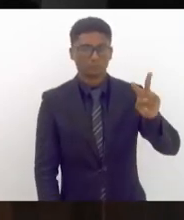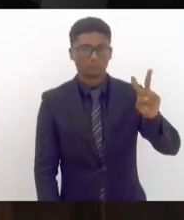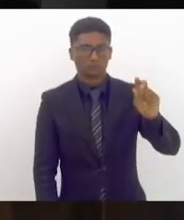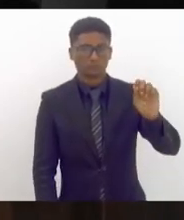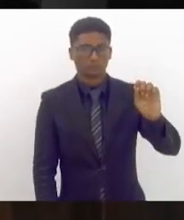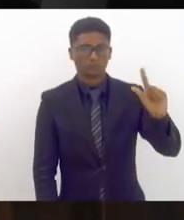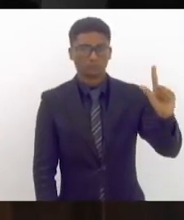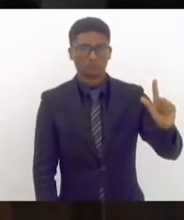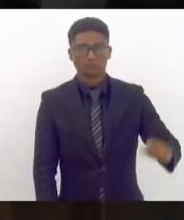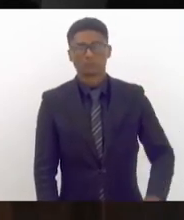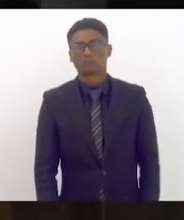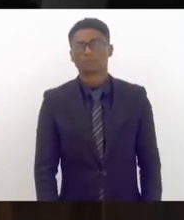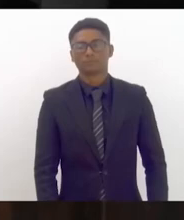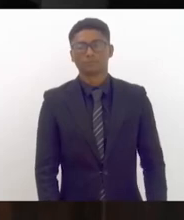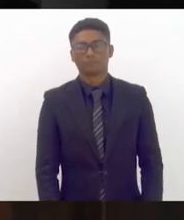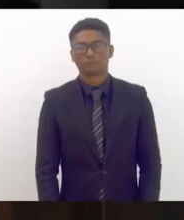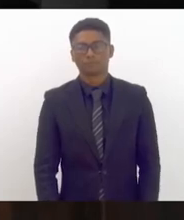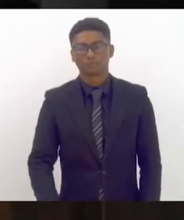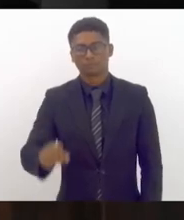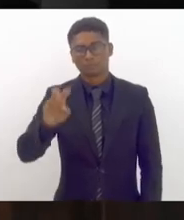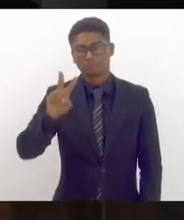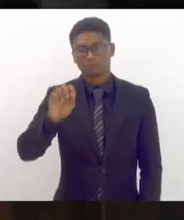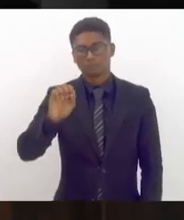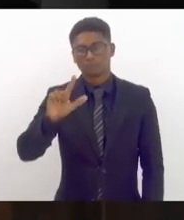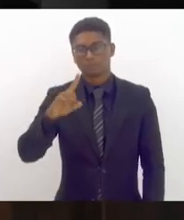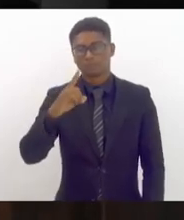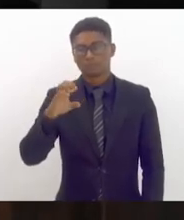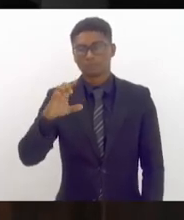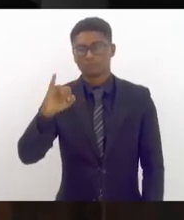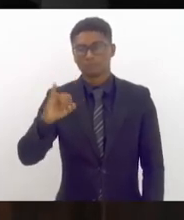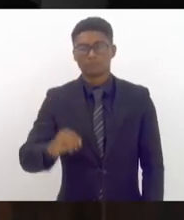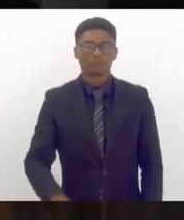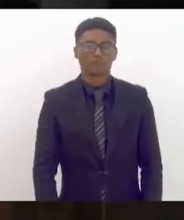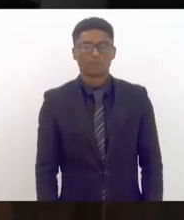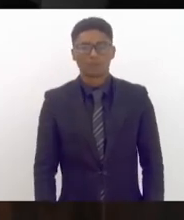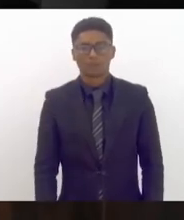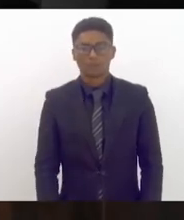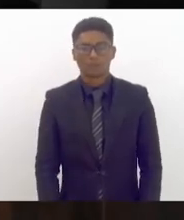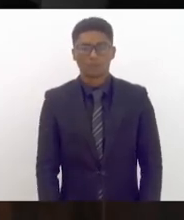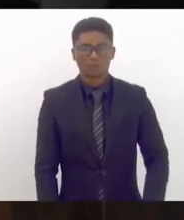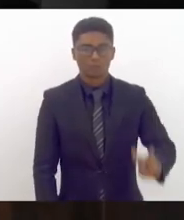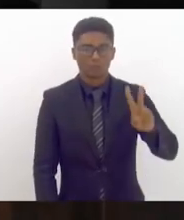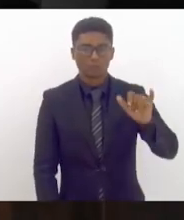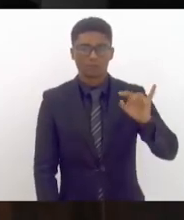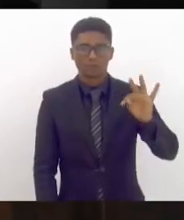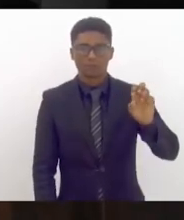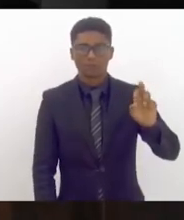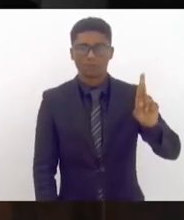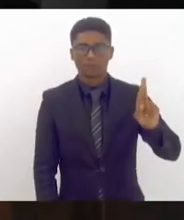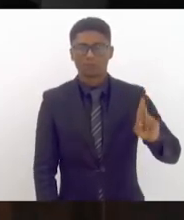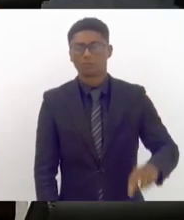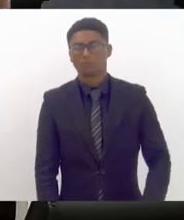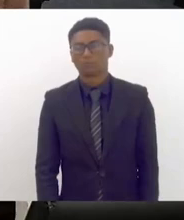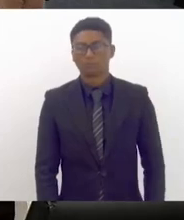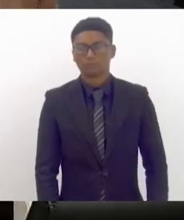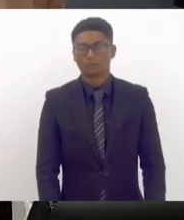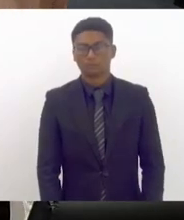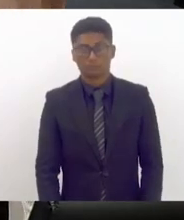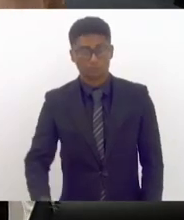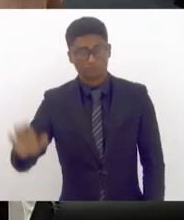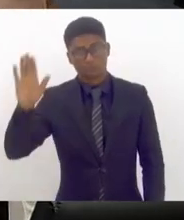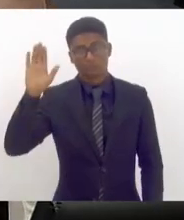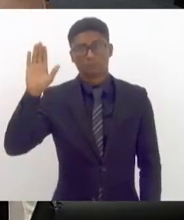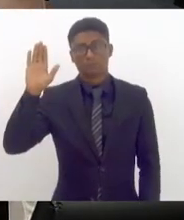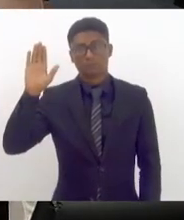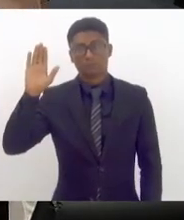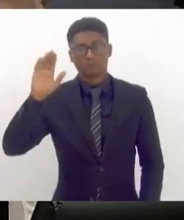Ceasa, deputado Valdeci da Saúde e deputado Vitor Júnior, do PDT. Questão de ordem, presidente. Pode